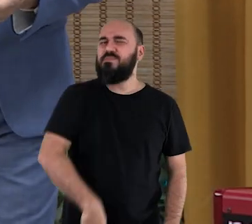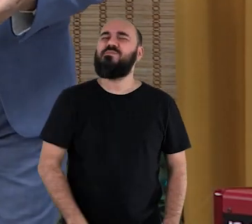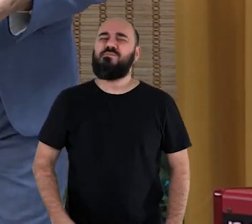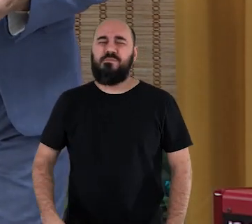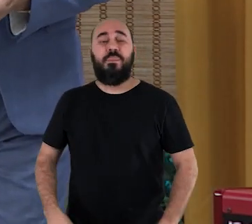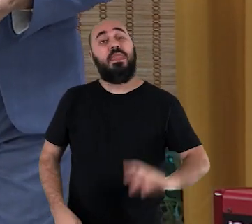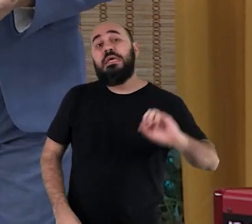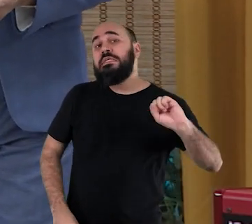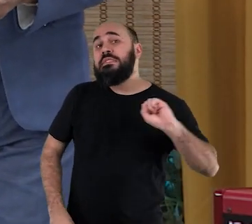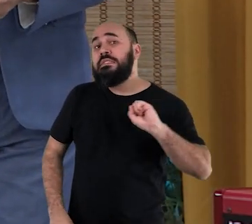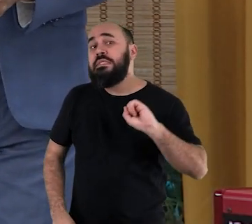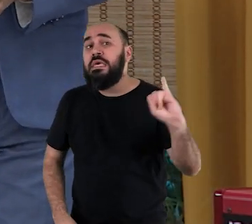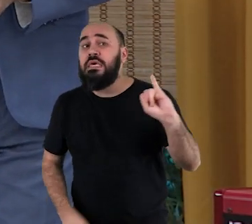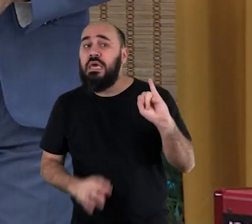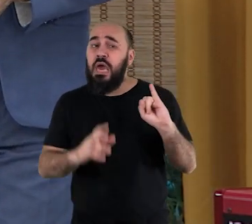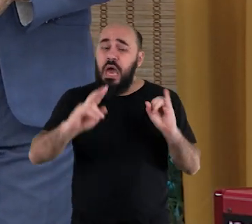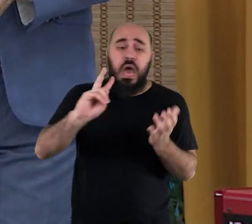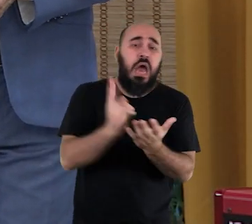perigos e